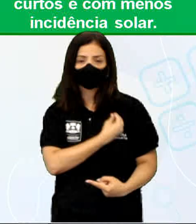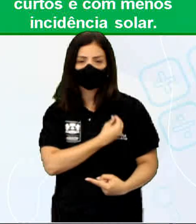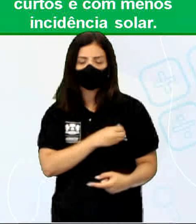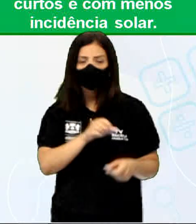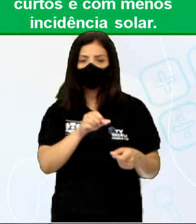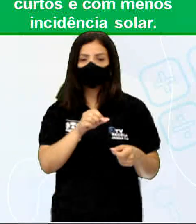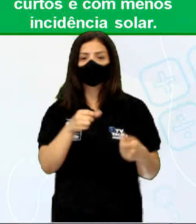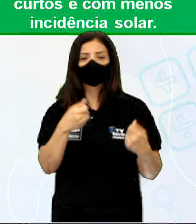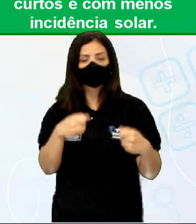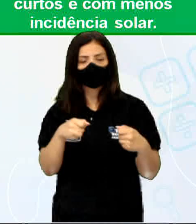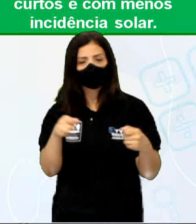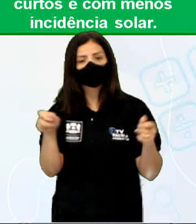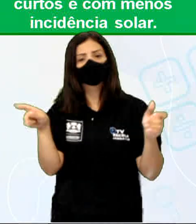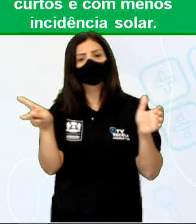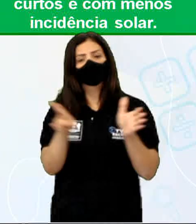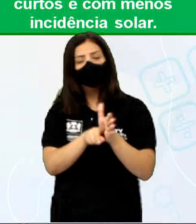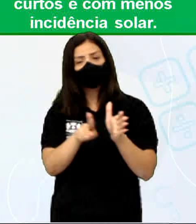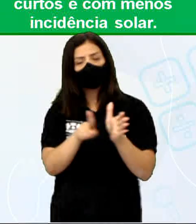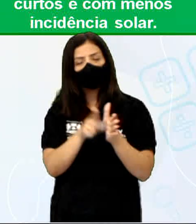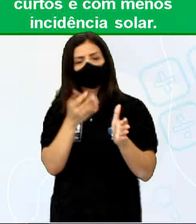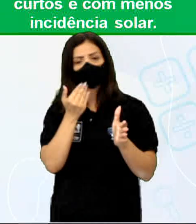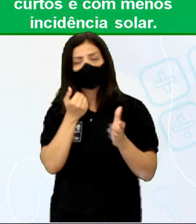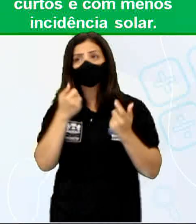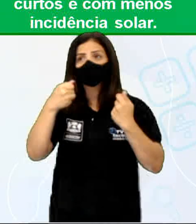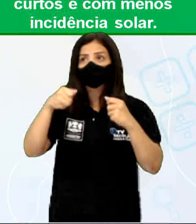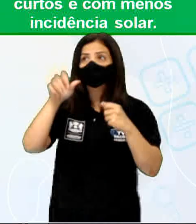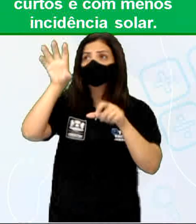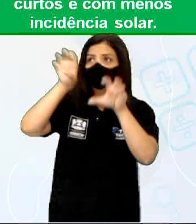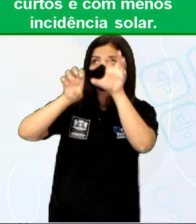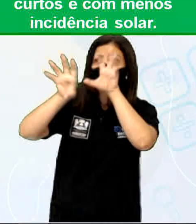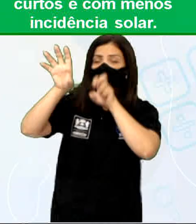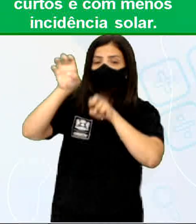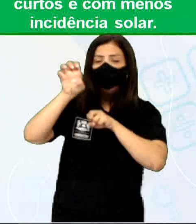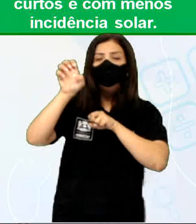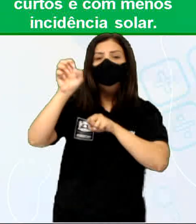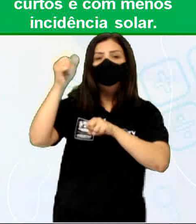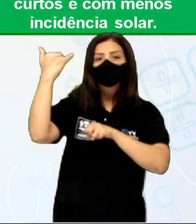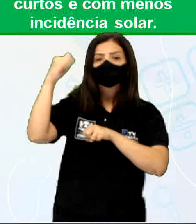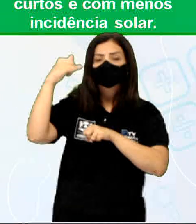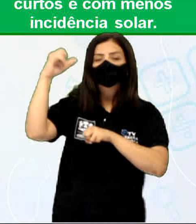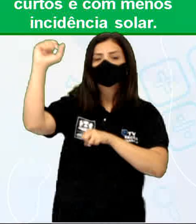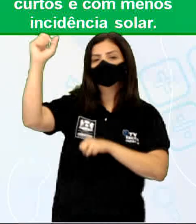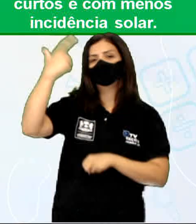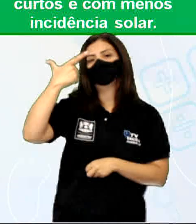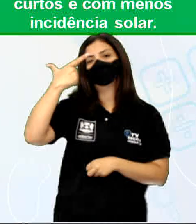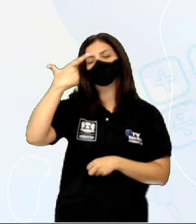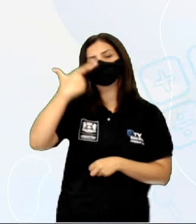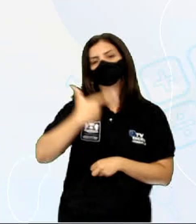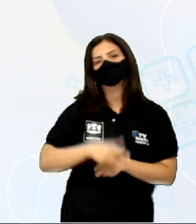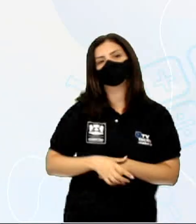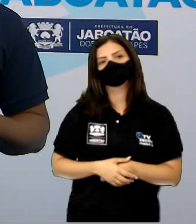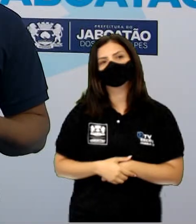necessitam cada vez mais do sol e da energia que o sol ele dá.